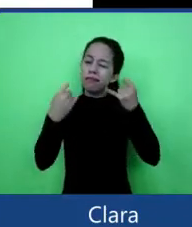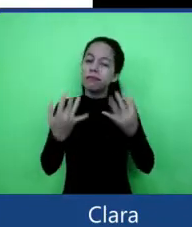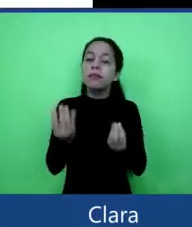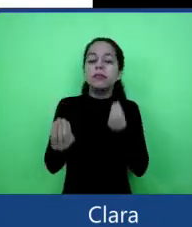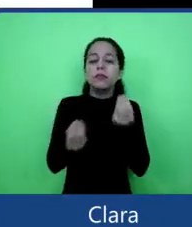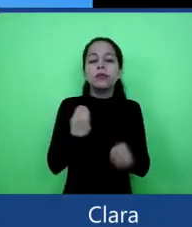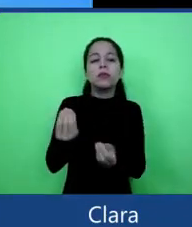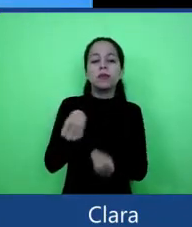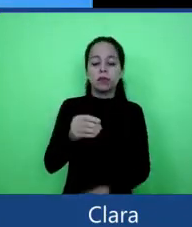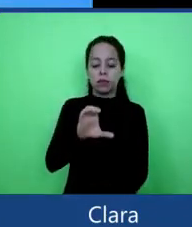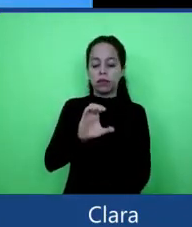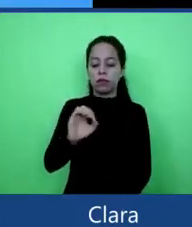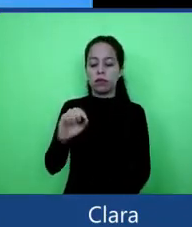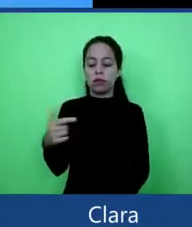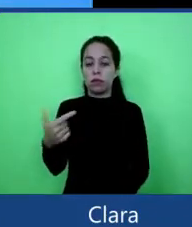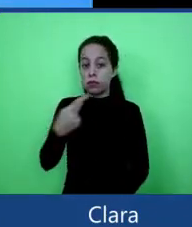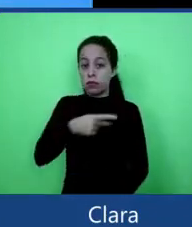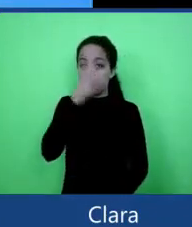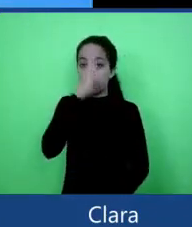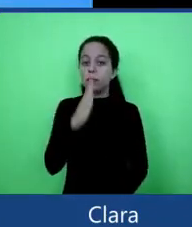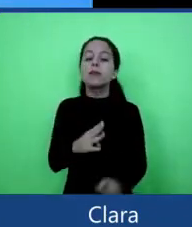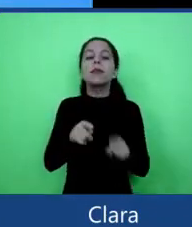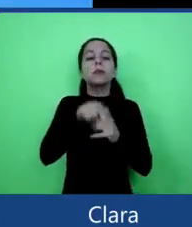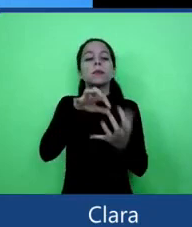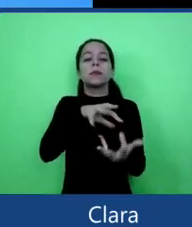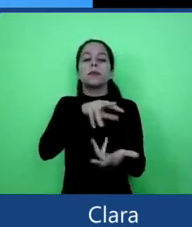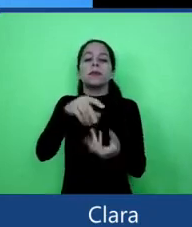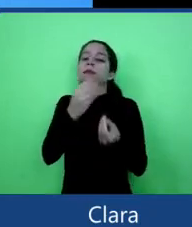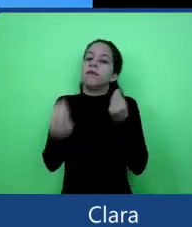né, no Brasil e no mundo. Então,